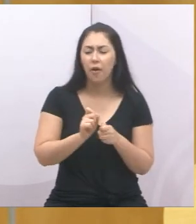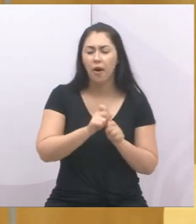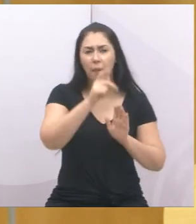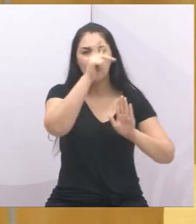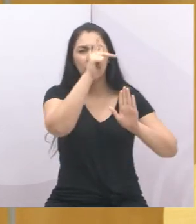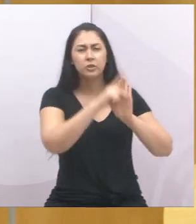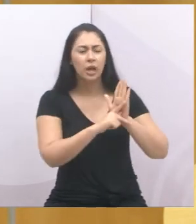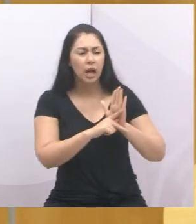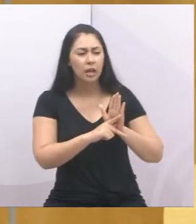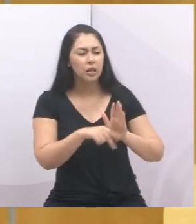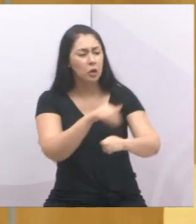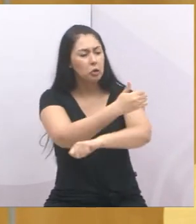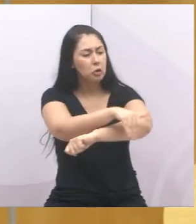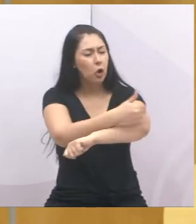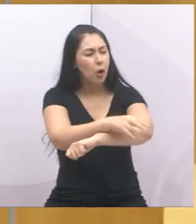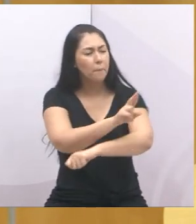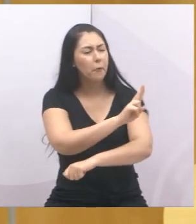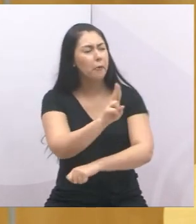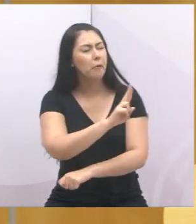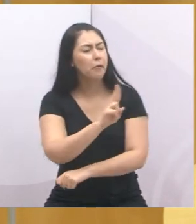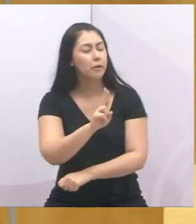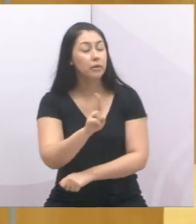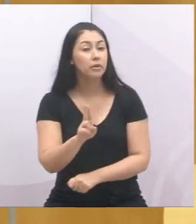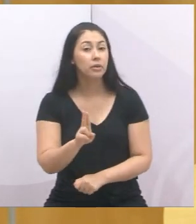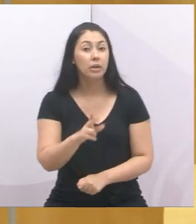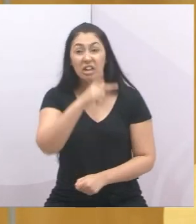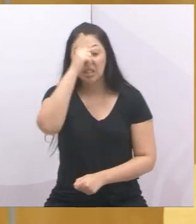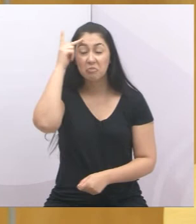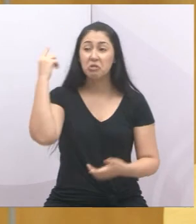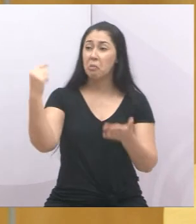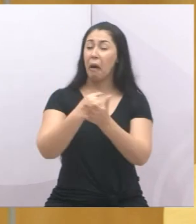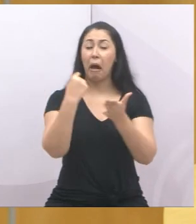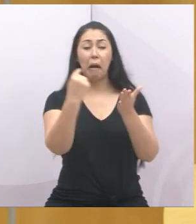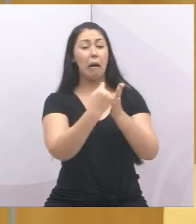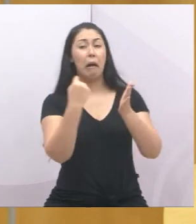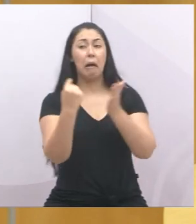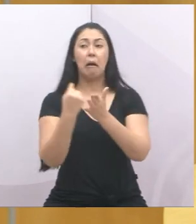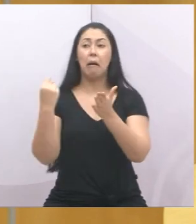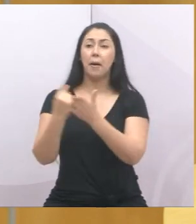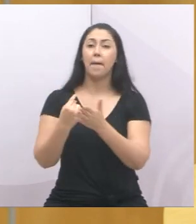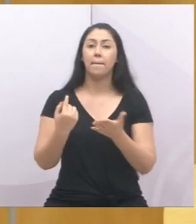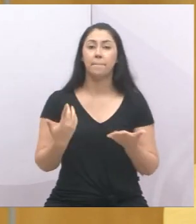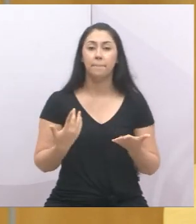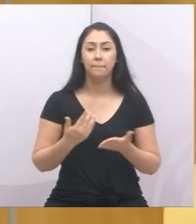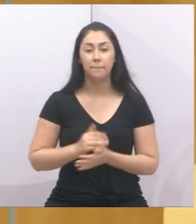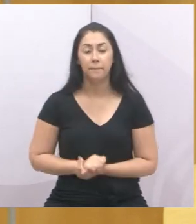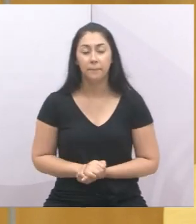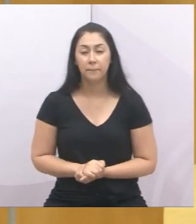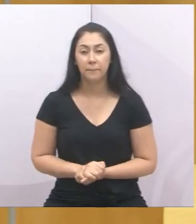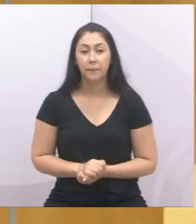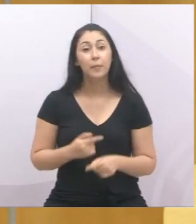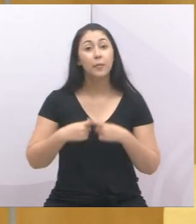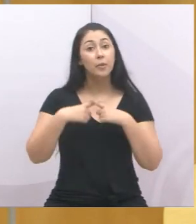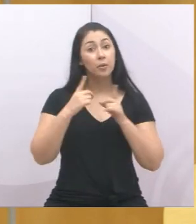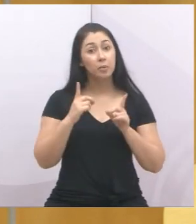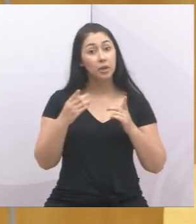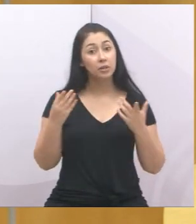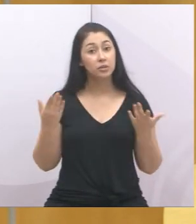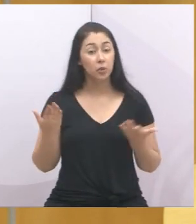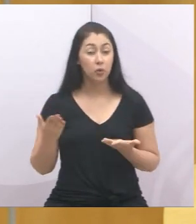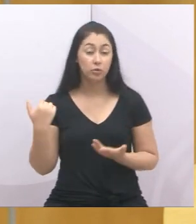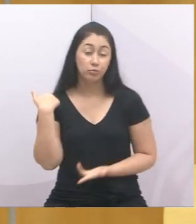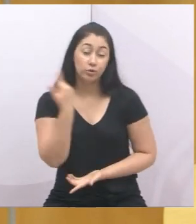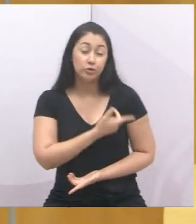de denominação de logradouros, é questionado por muitos cidadãos jacareienses. Mas nós vivemos hoje numa